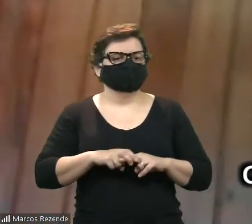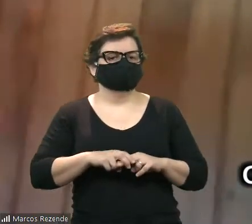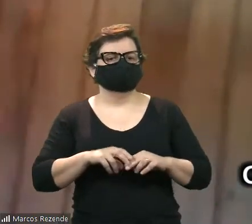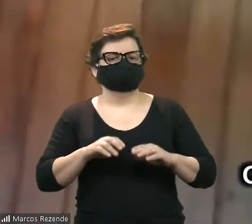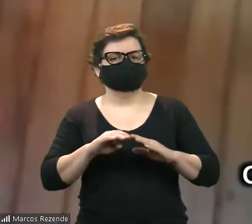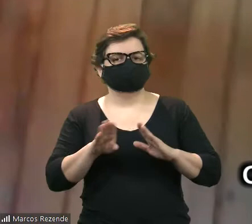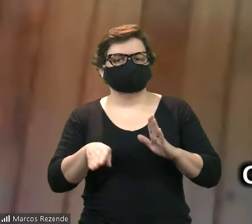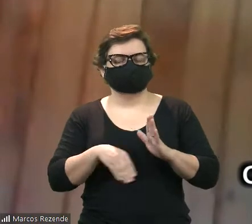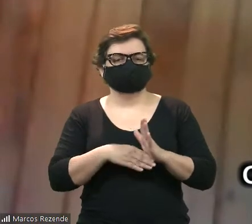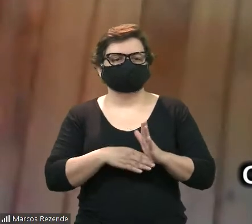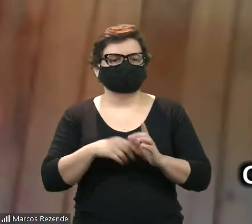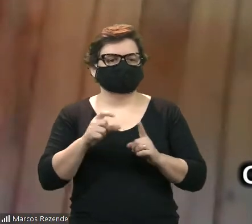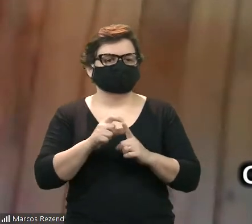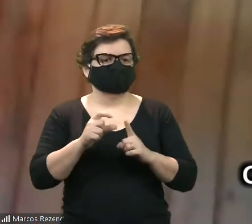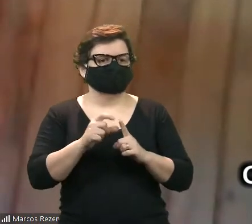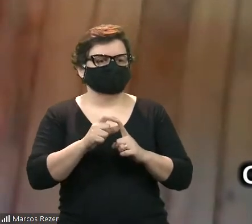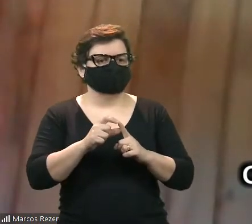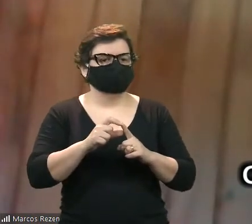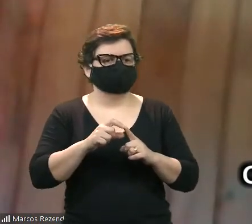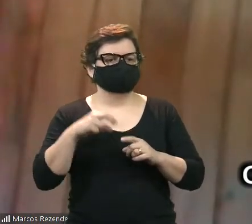colocações dos senhores vereadores,